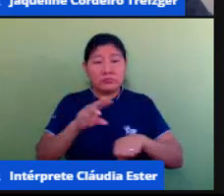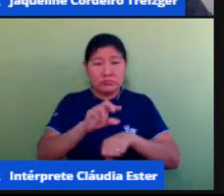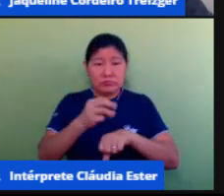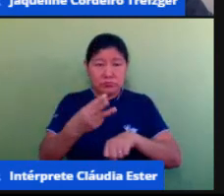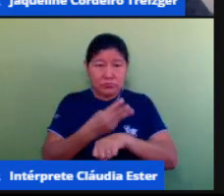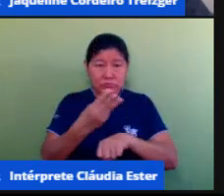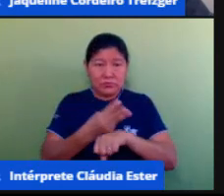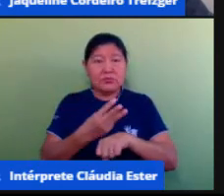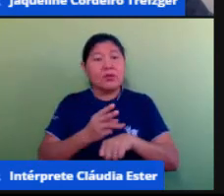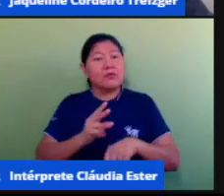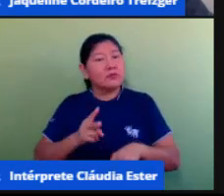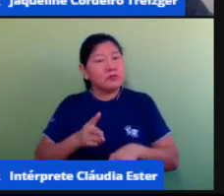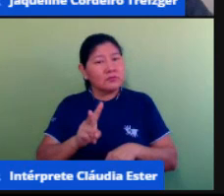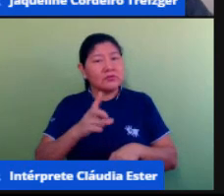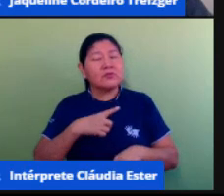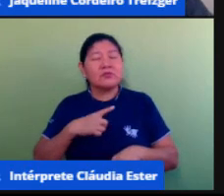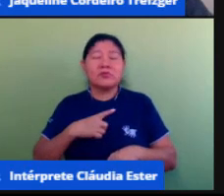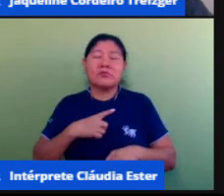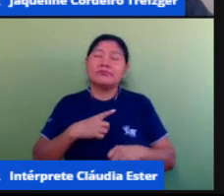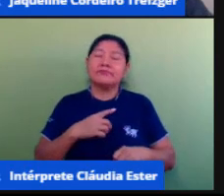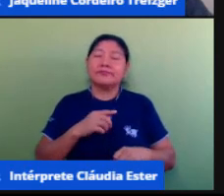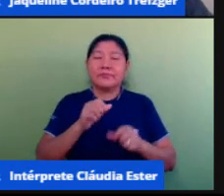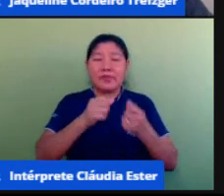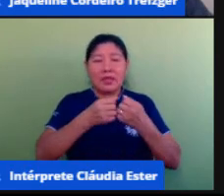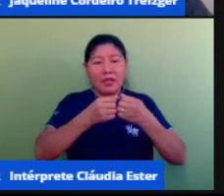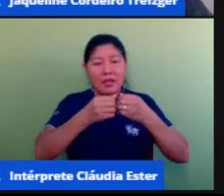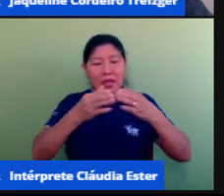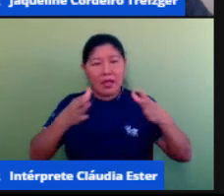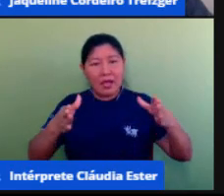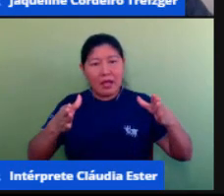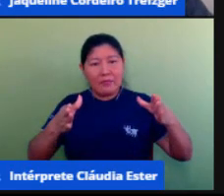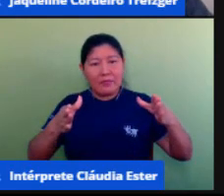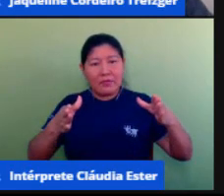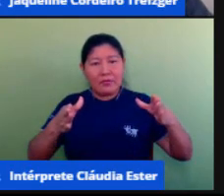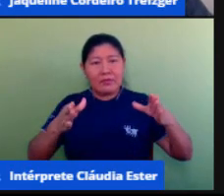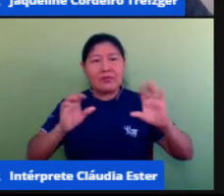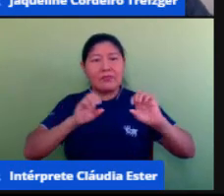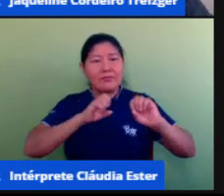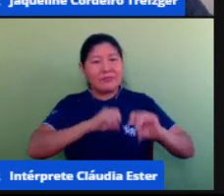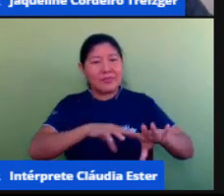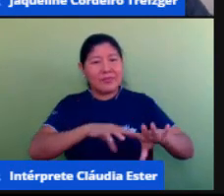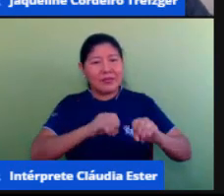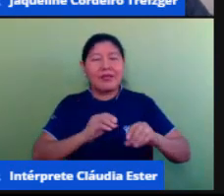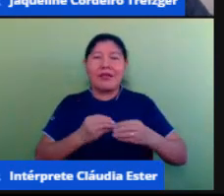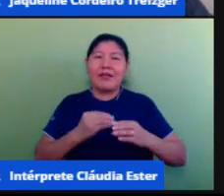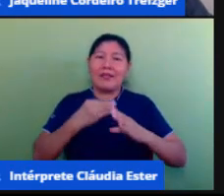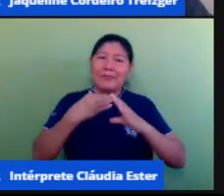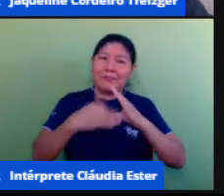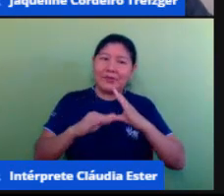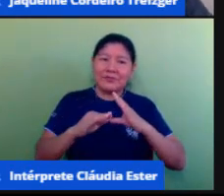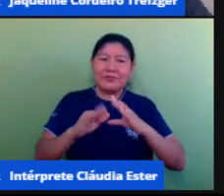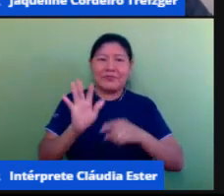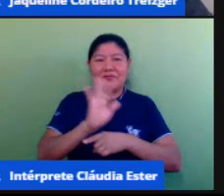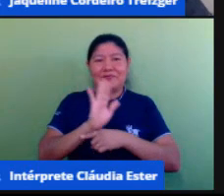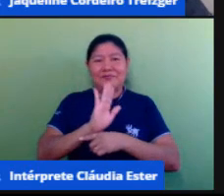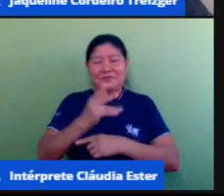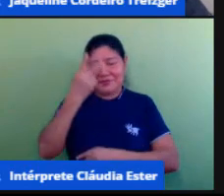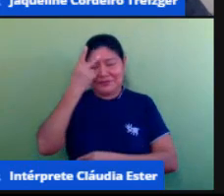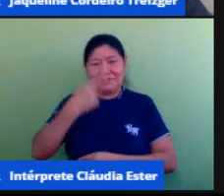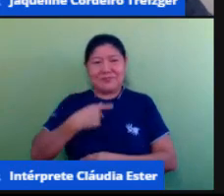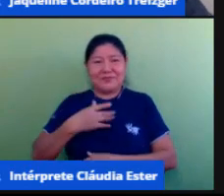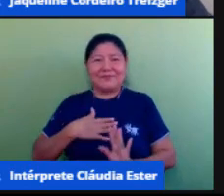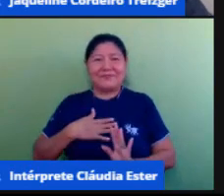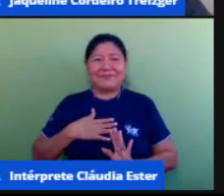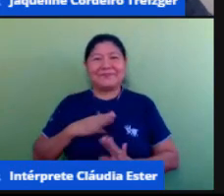aulas eu coloco um vídeo meu primeiro, falando sobre a aula que vai ter, convidando ele a